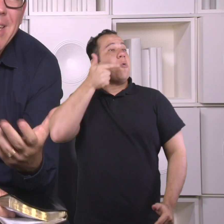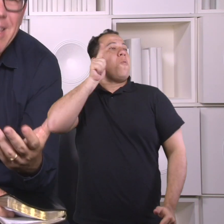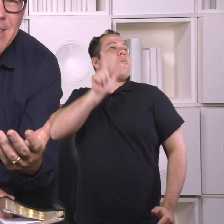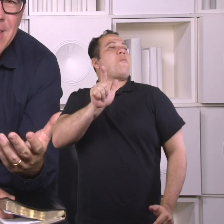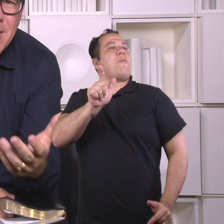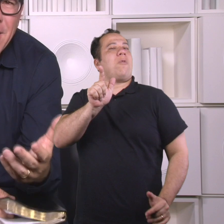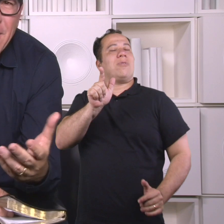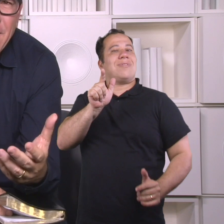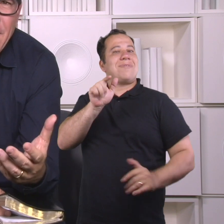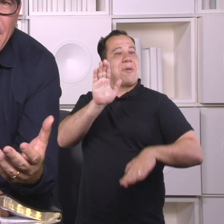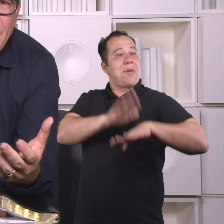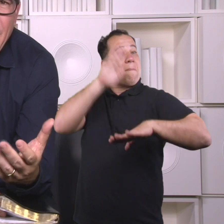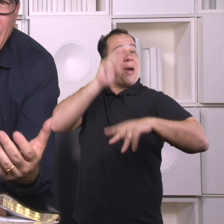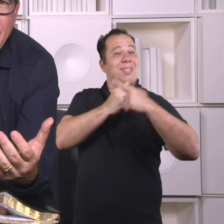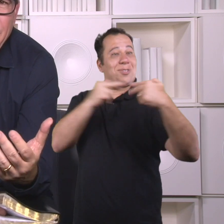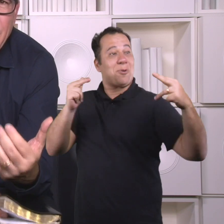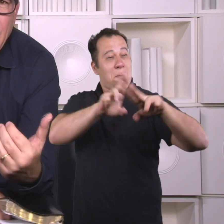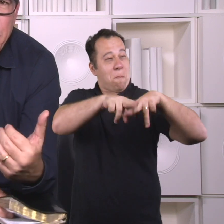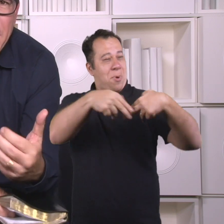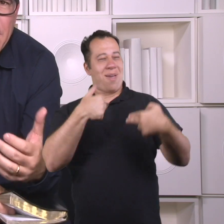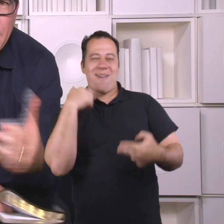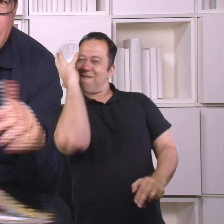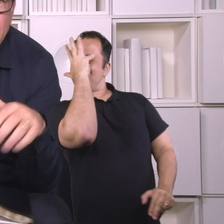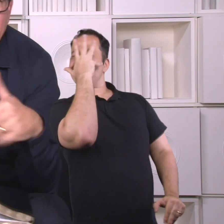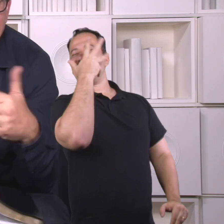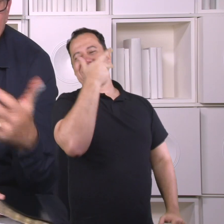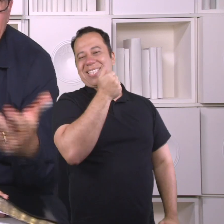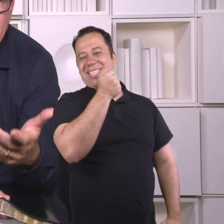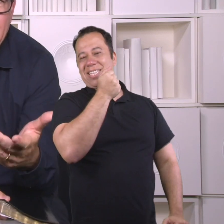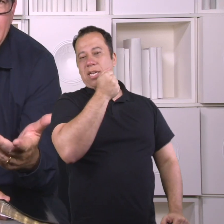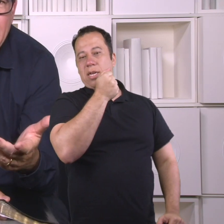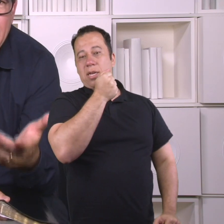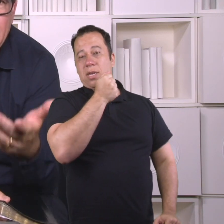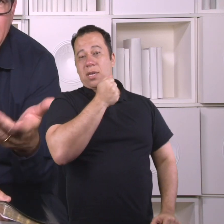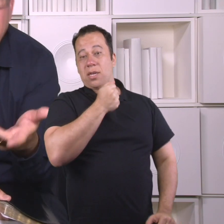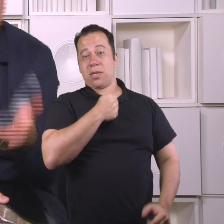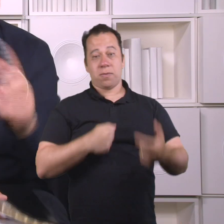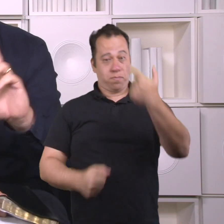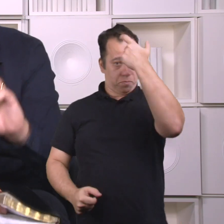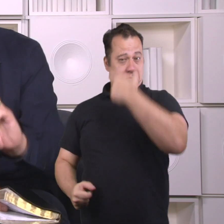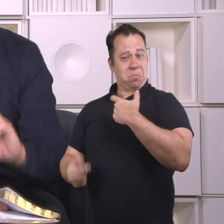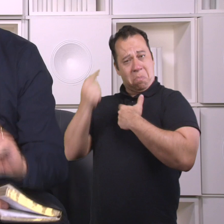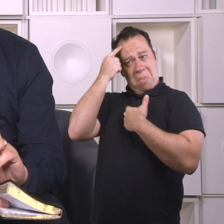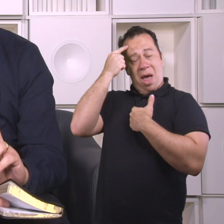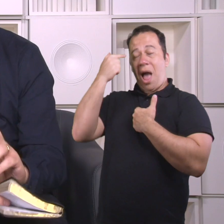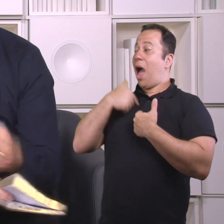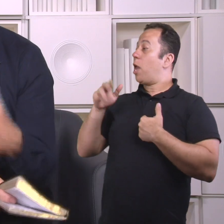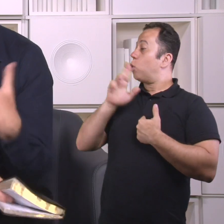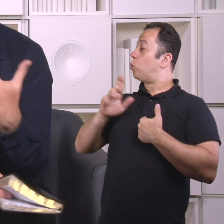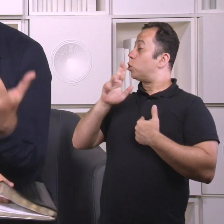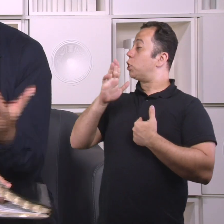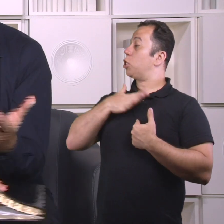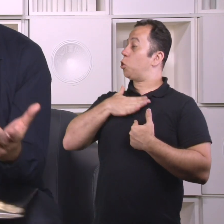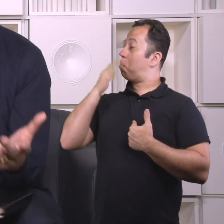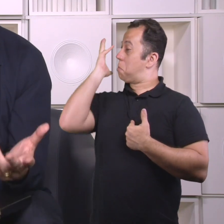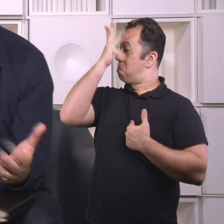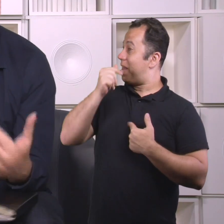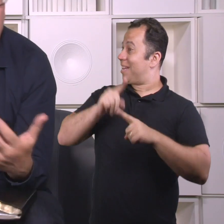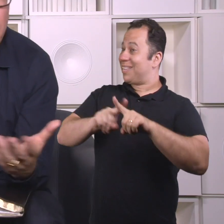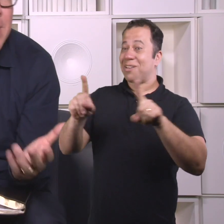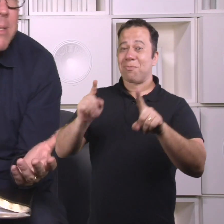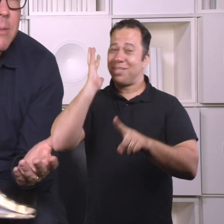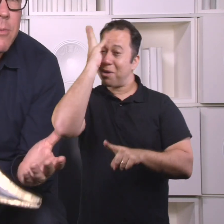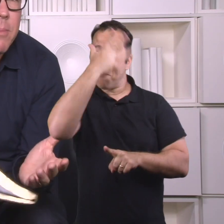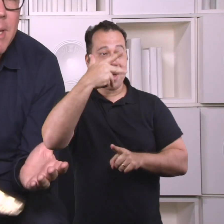na sua beleza. E ela, na verdade, pensa que está usando a sua beleza, mas ela está sendo usada pela sua beleza ou pela sua falta de percepção